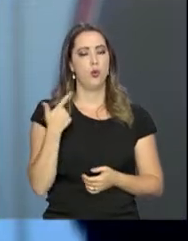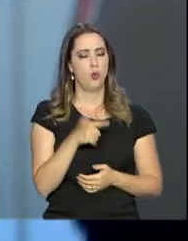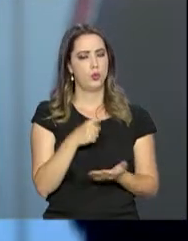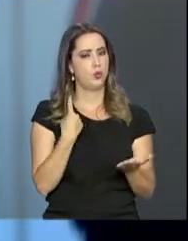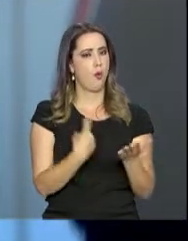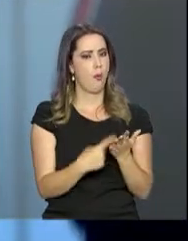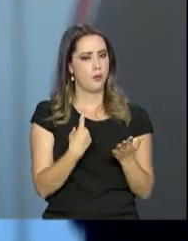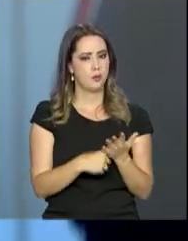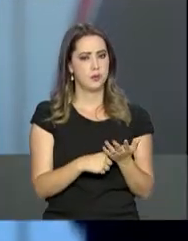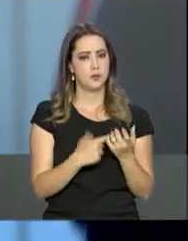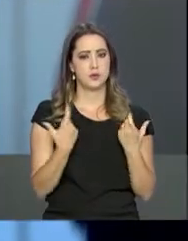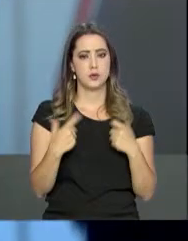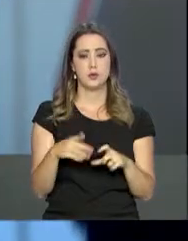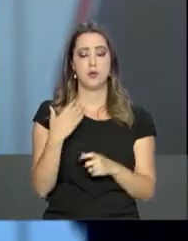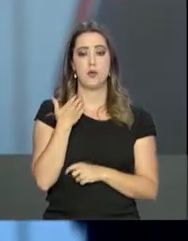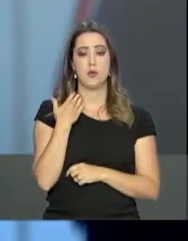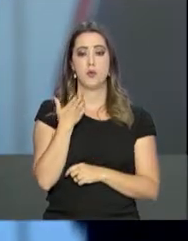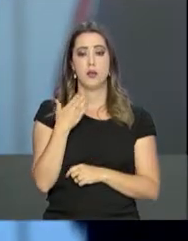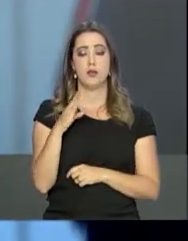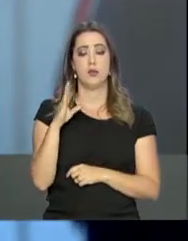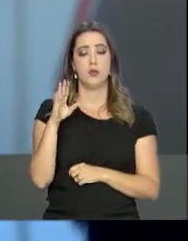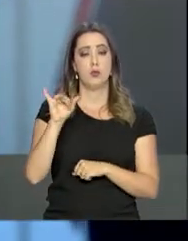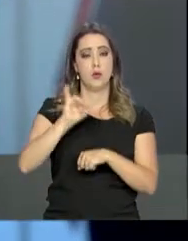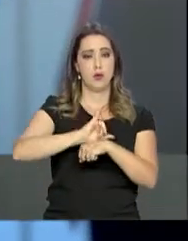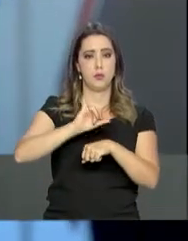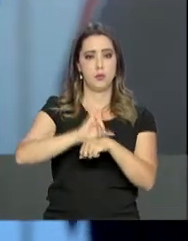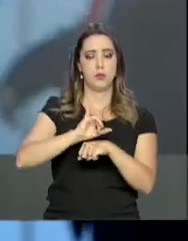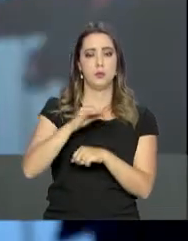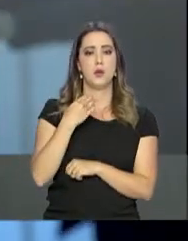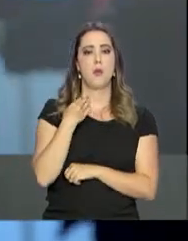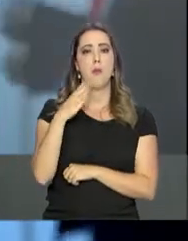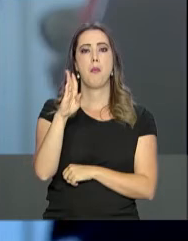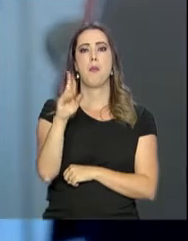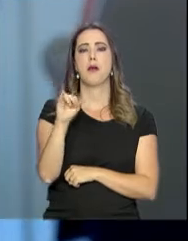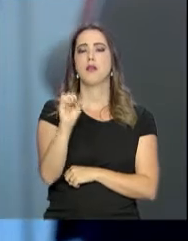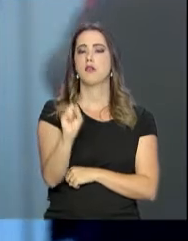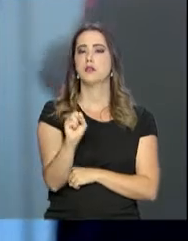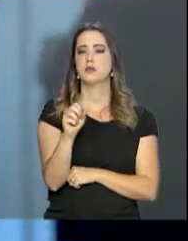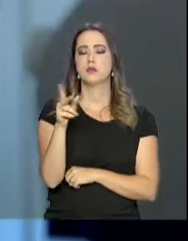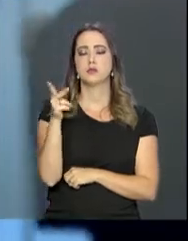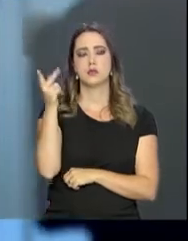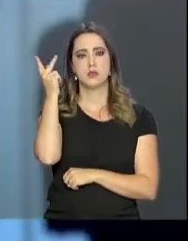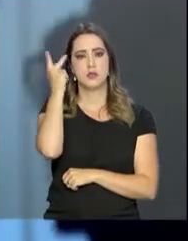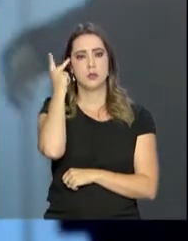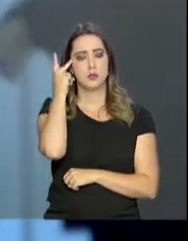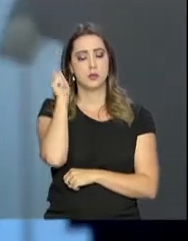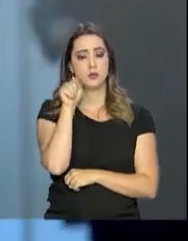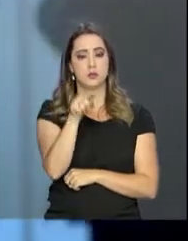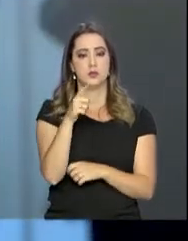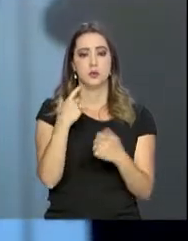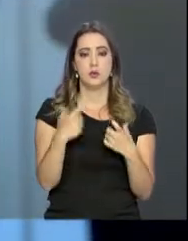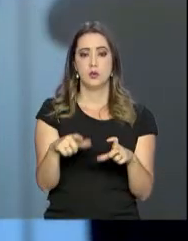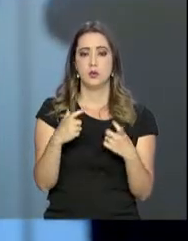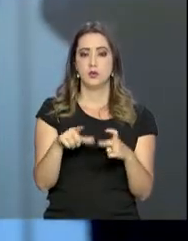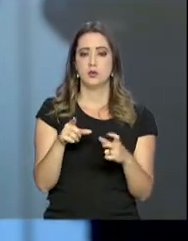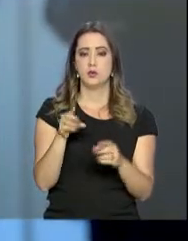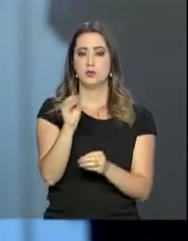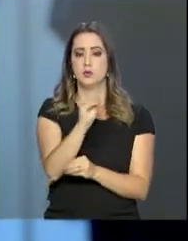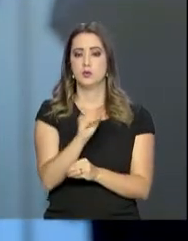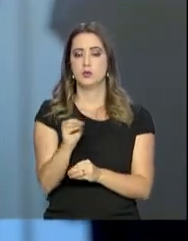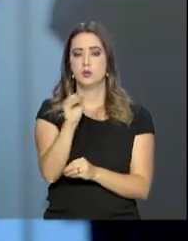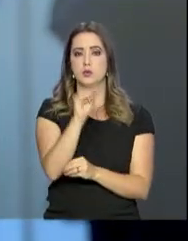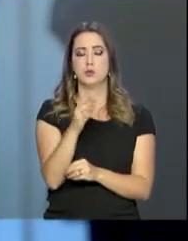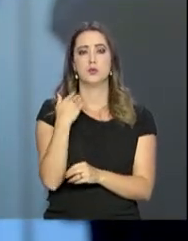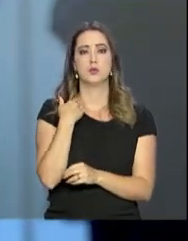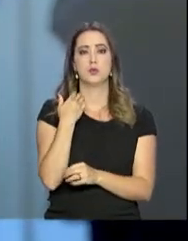de uma sede regional do novo Banco de Desenvolvimento, o Banco do BRICS, em São Paulo. A unidade cuidará dos negócios do